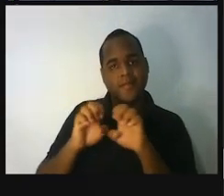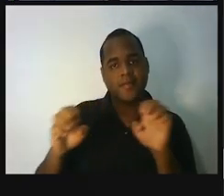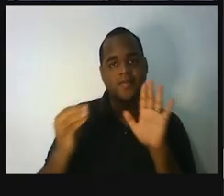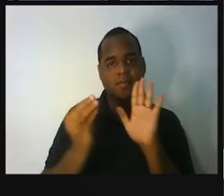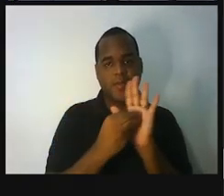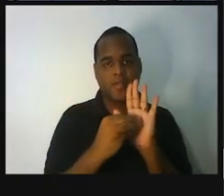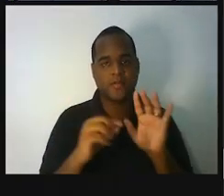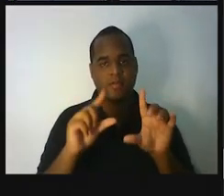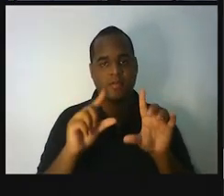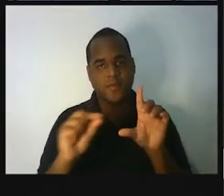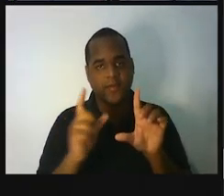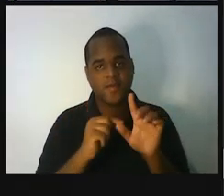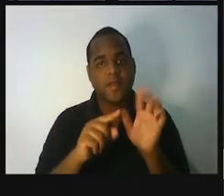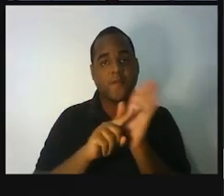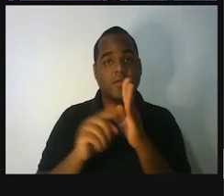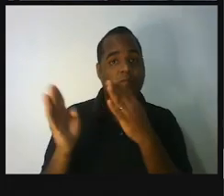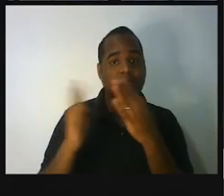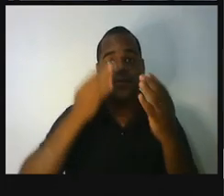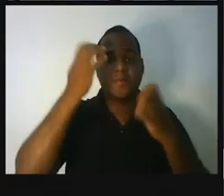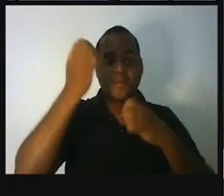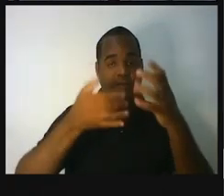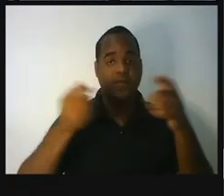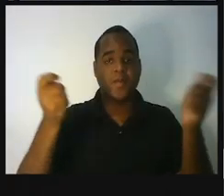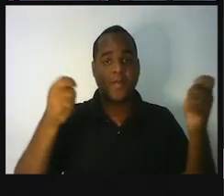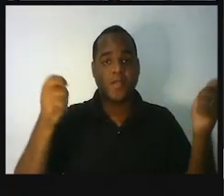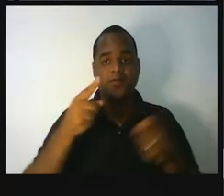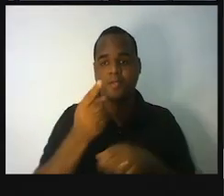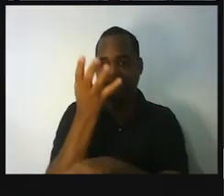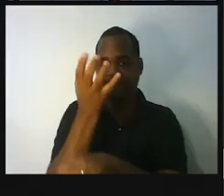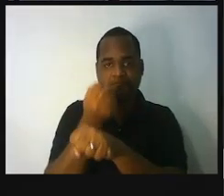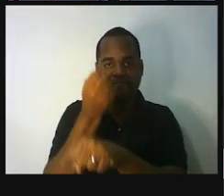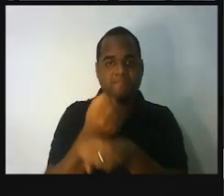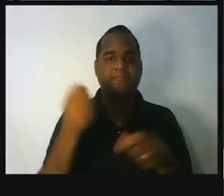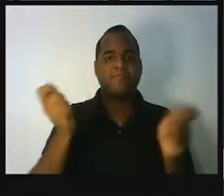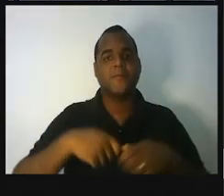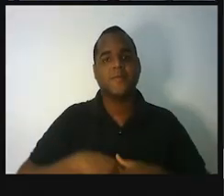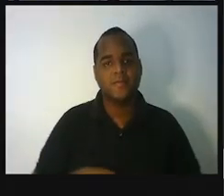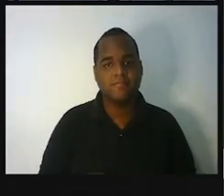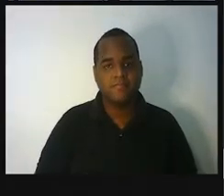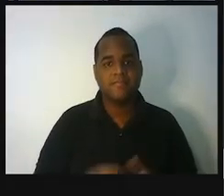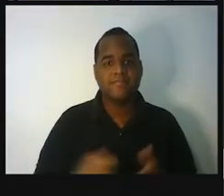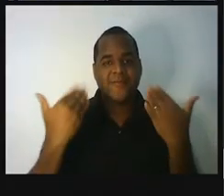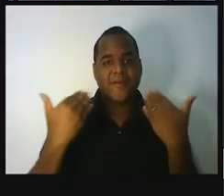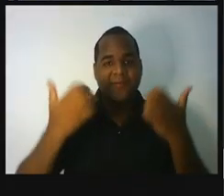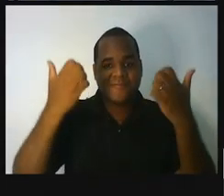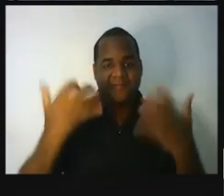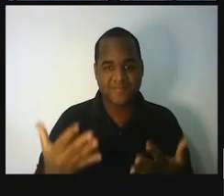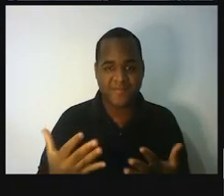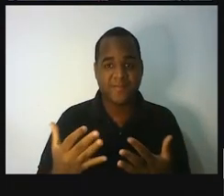descrição da aula anterior para que você pudesse baixar, tá? Então vamos lá?